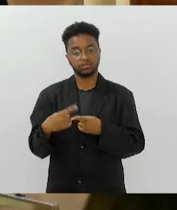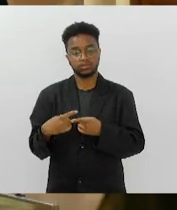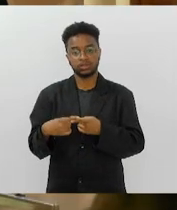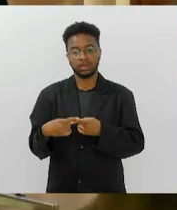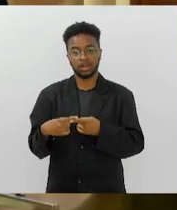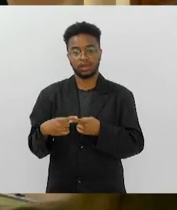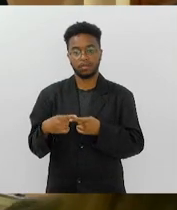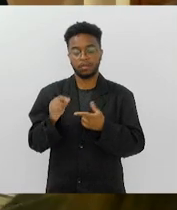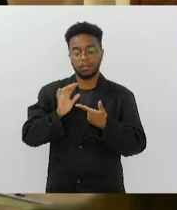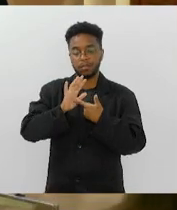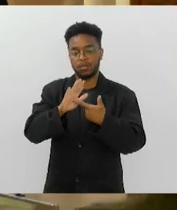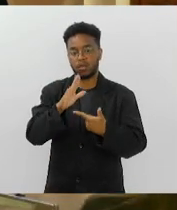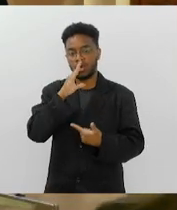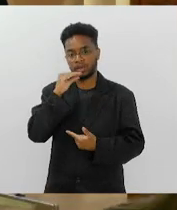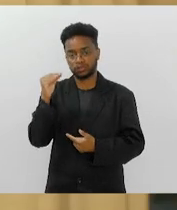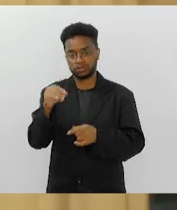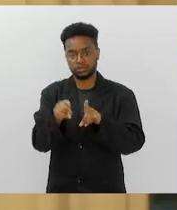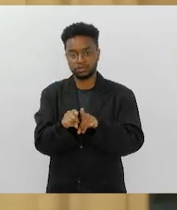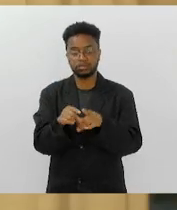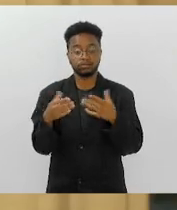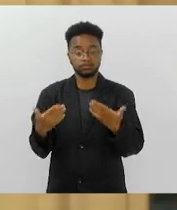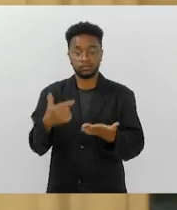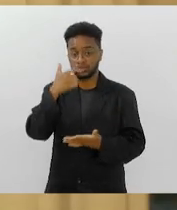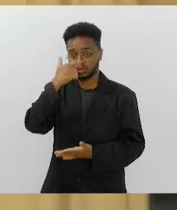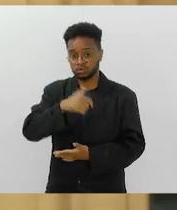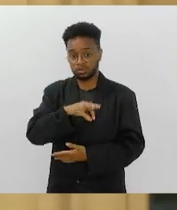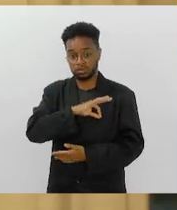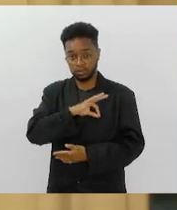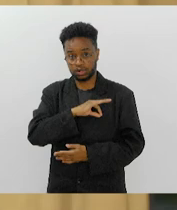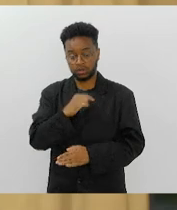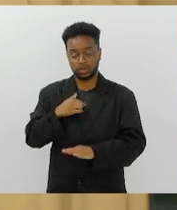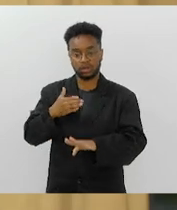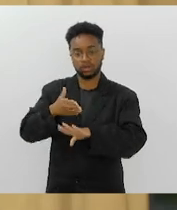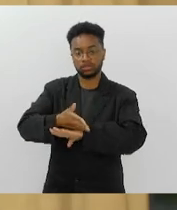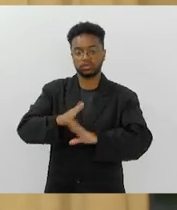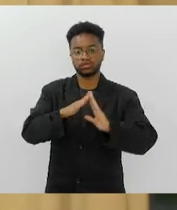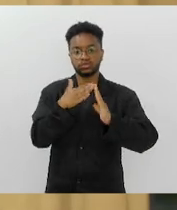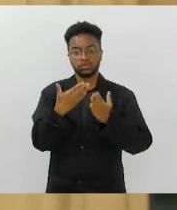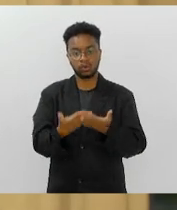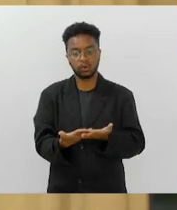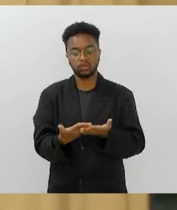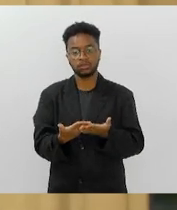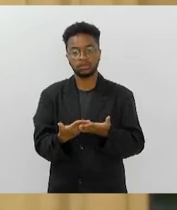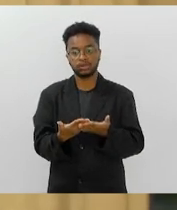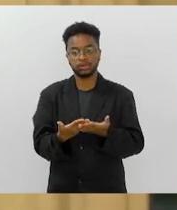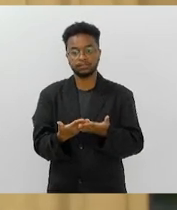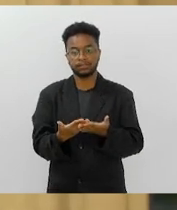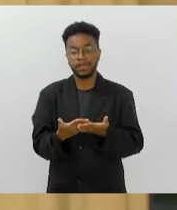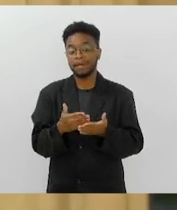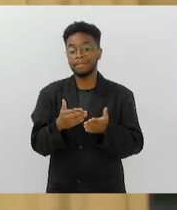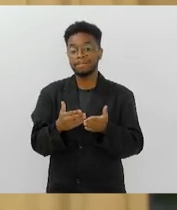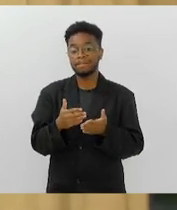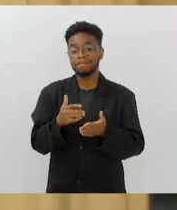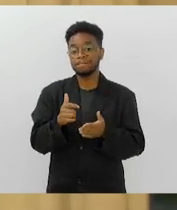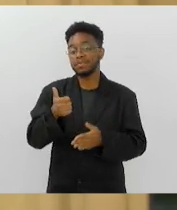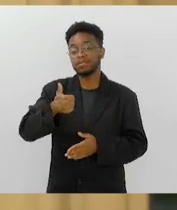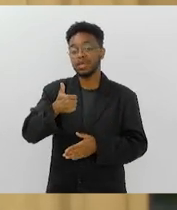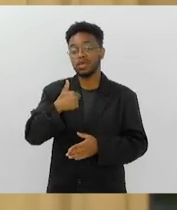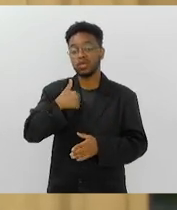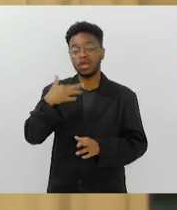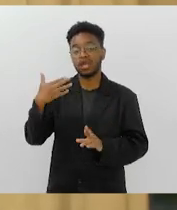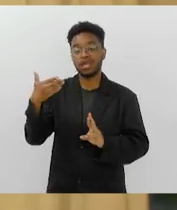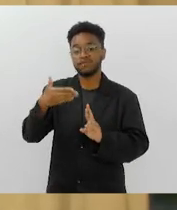adolescentes. Então, eu, policial militar, que vou entrar naquele colégio, a primeira pessoa que eu sou referência é a ele,